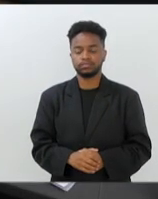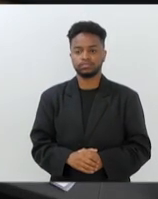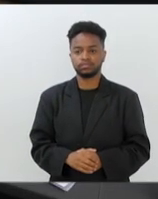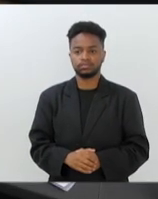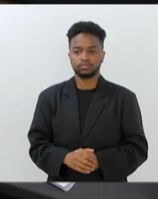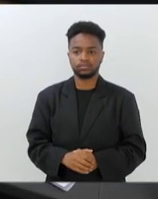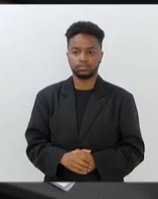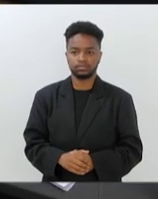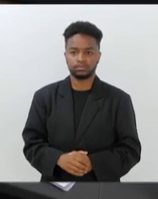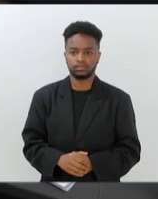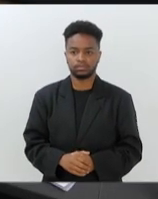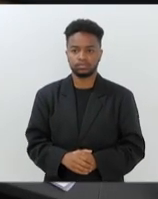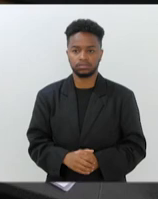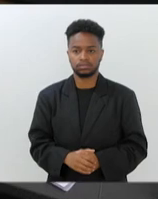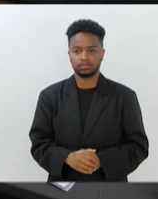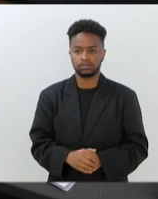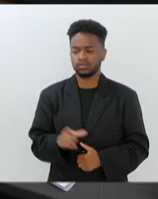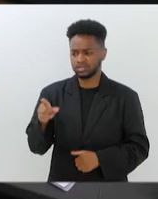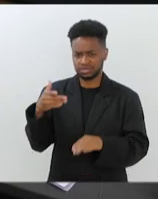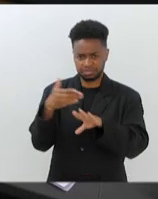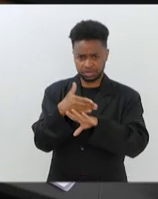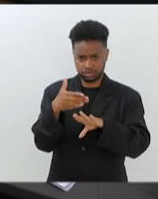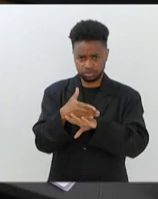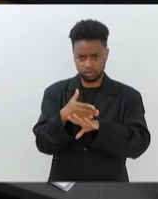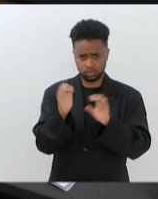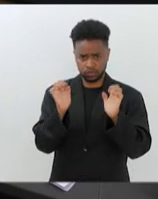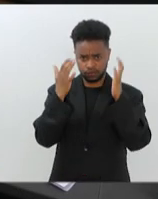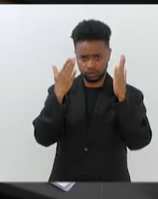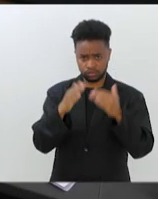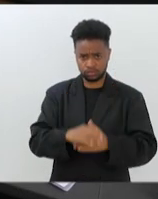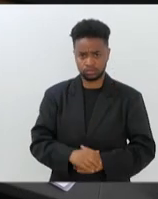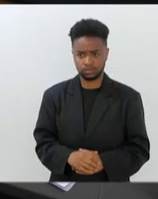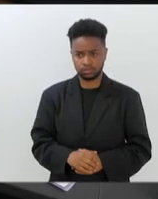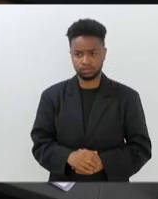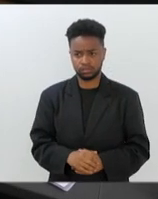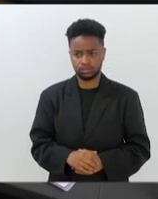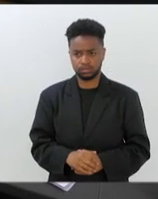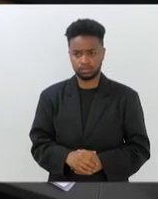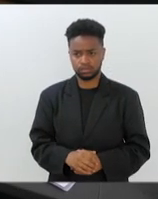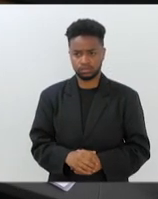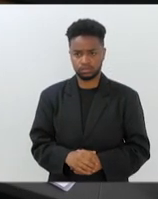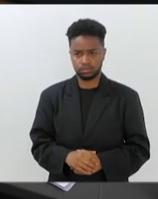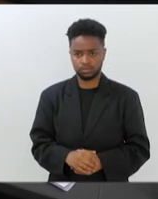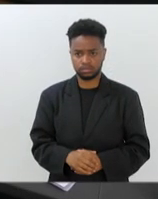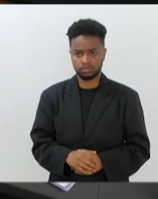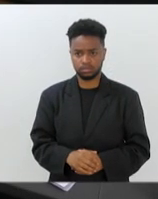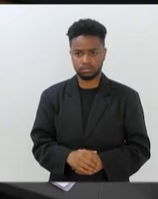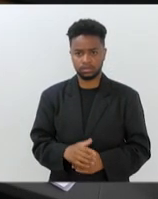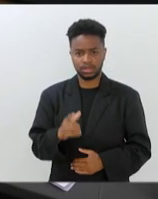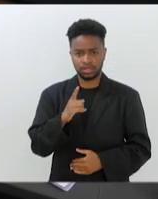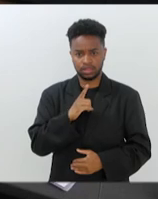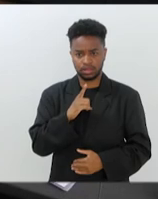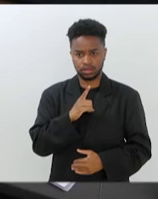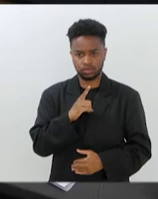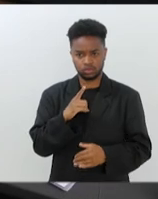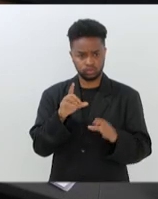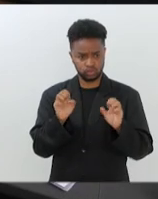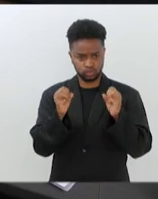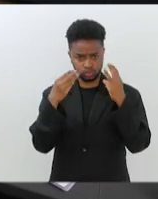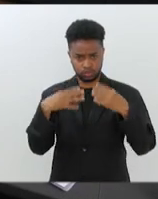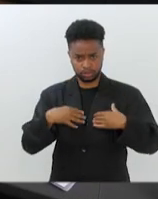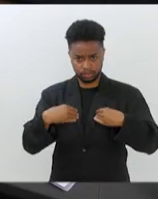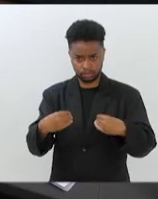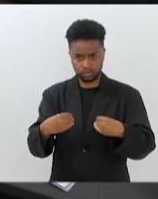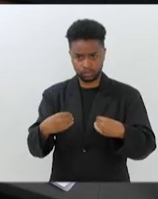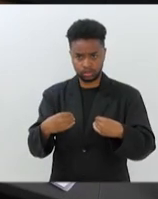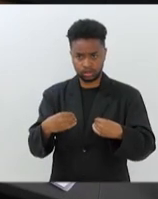eh o senhor participou desse desse evento Teve teve do show da Madona especiamente